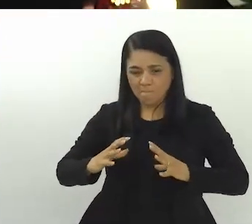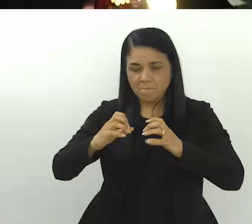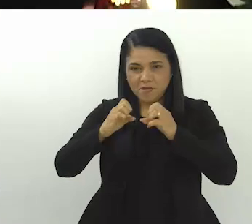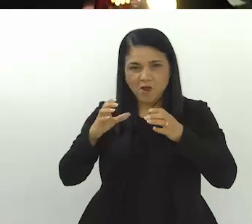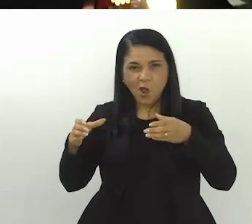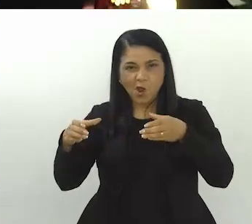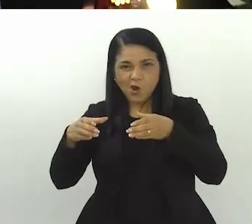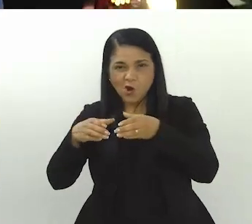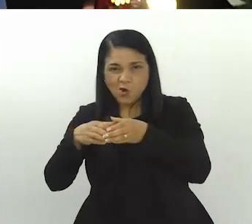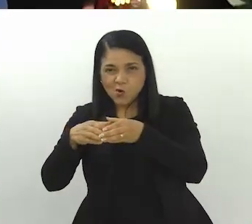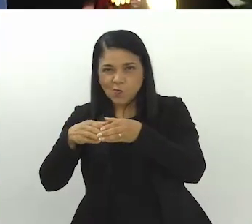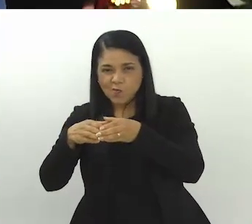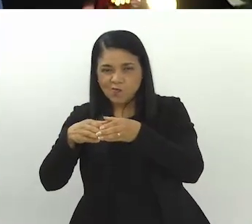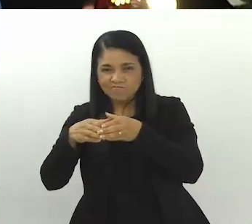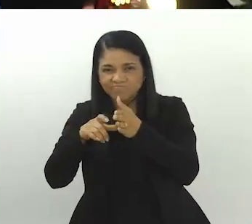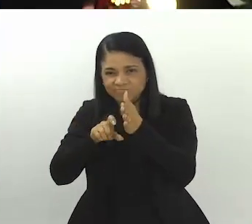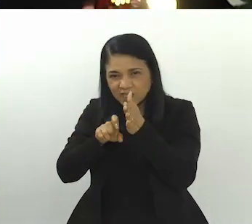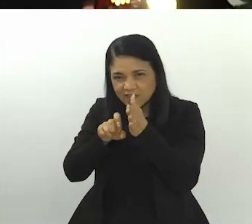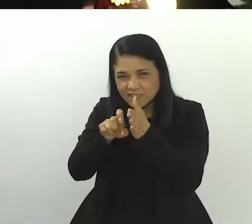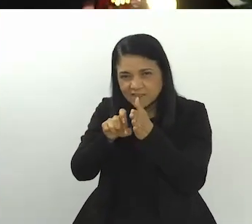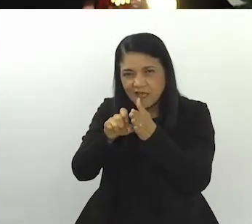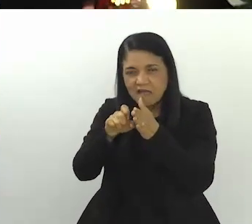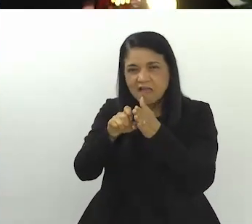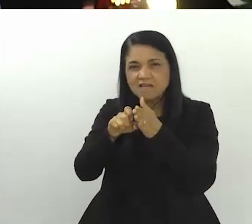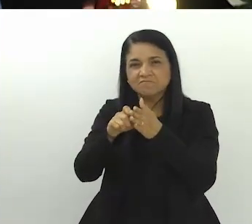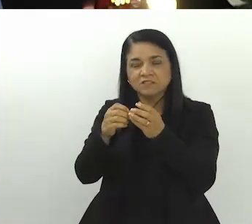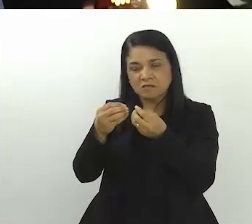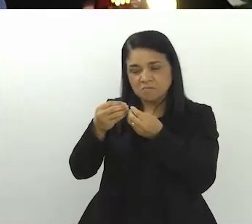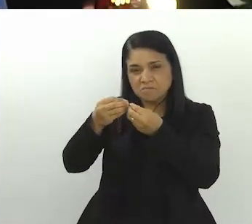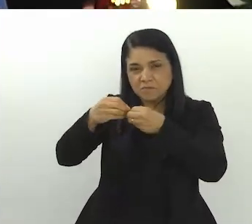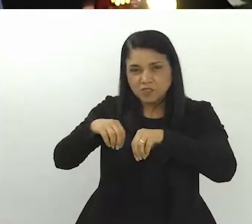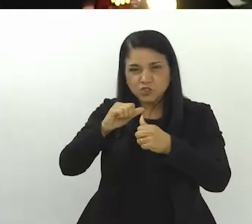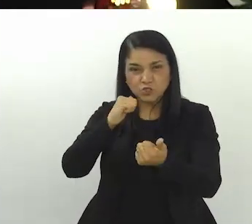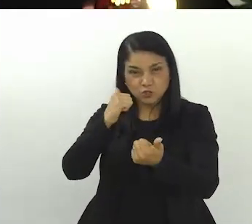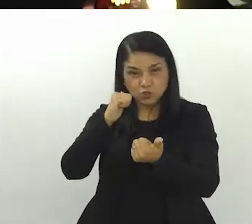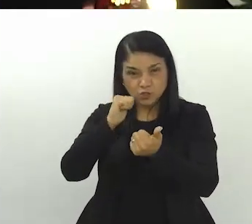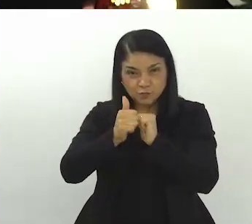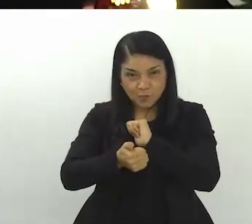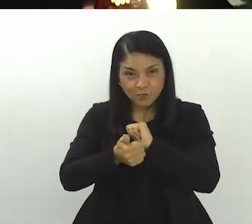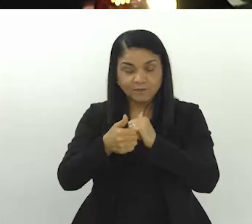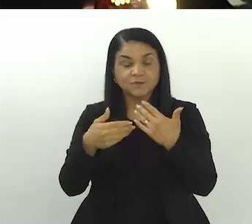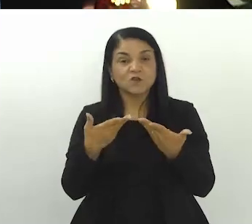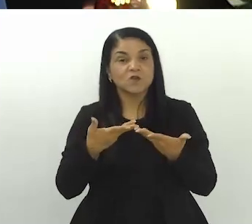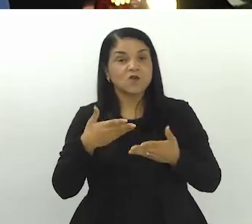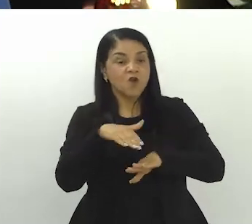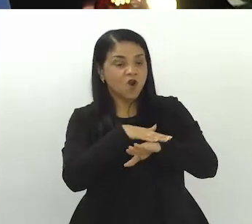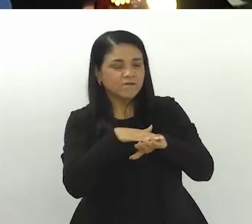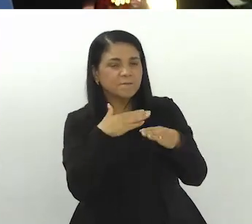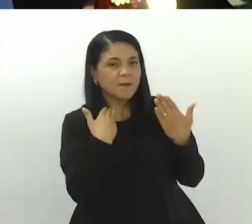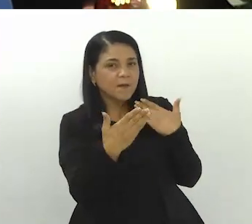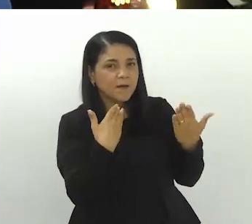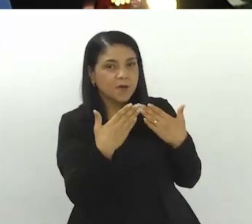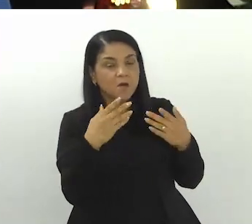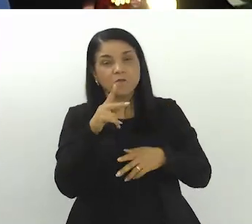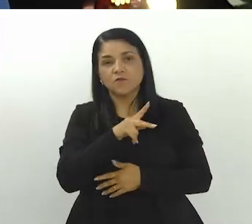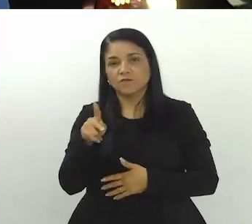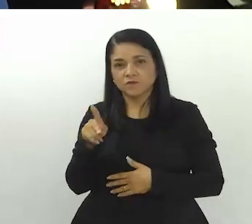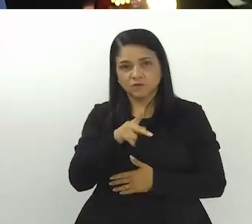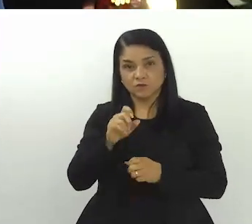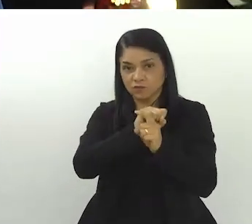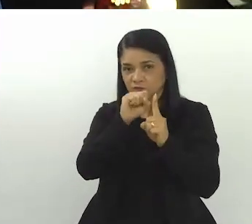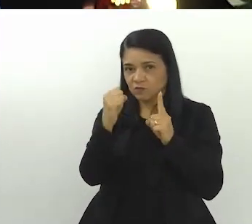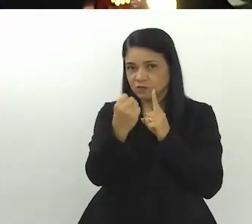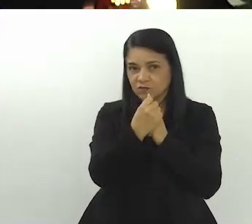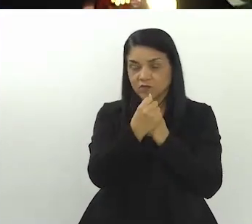facções organizadas que mancham o esporte. E para conversar com a gente, temos a presença do professor de Sociologia